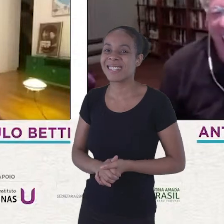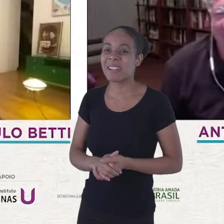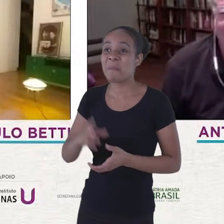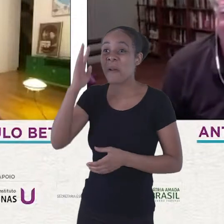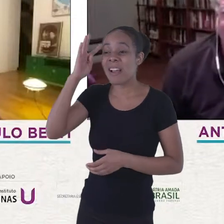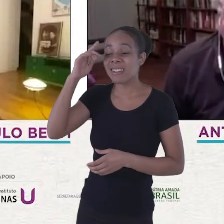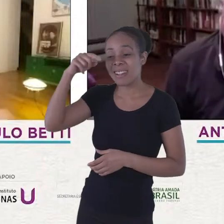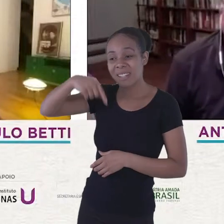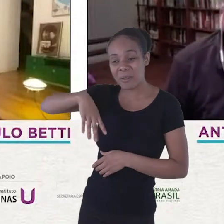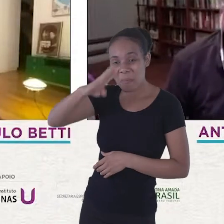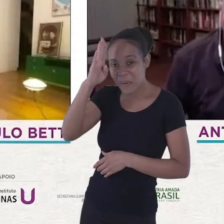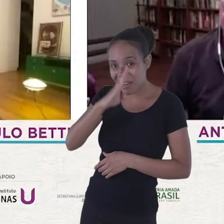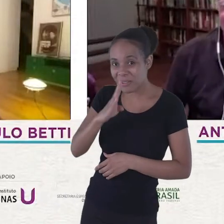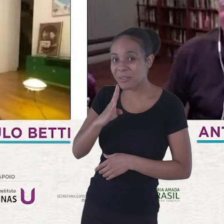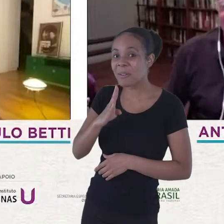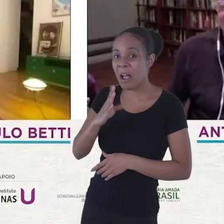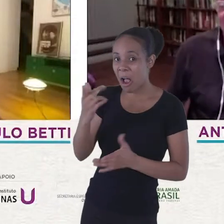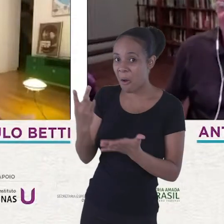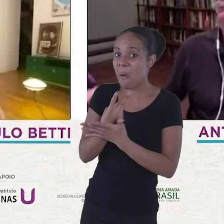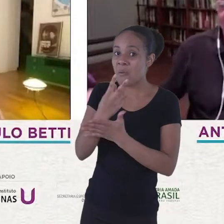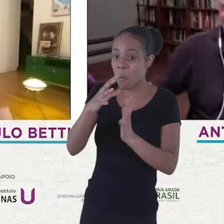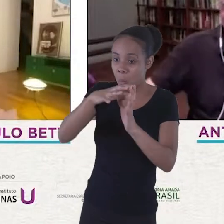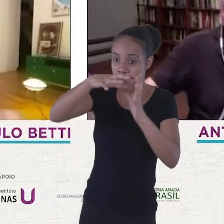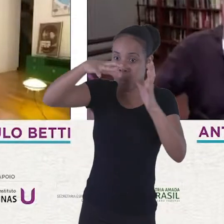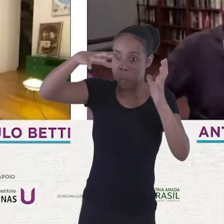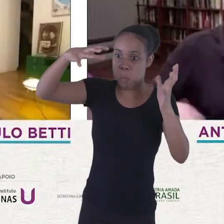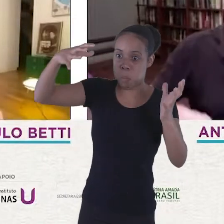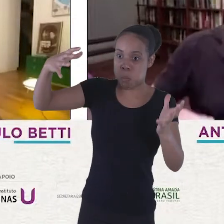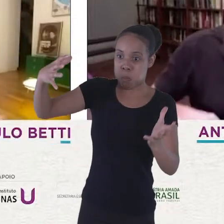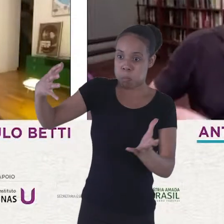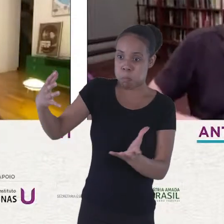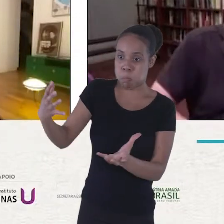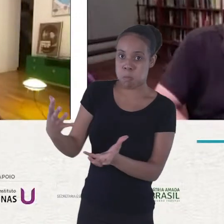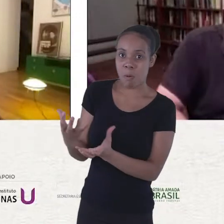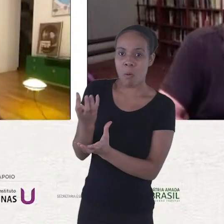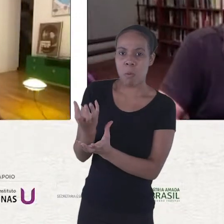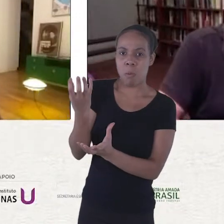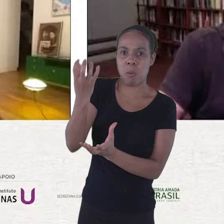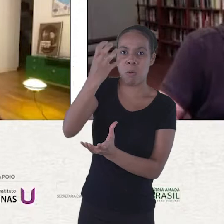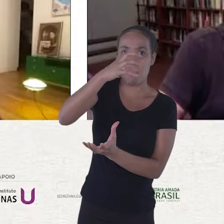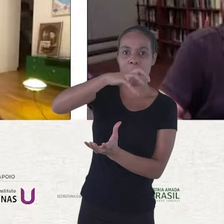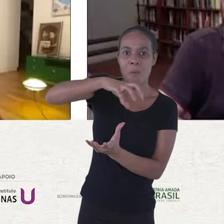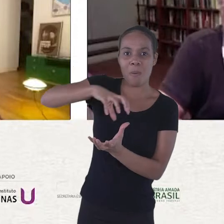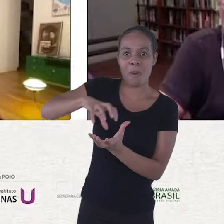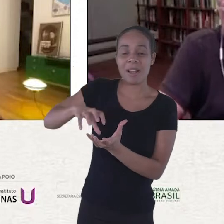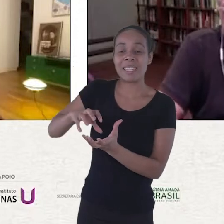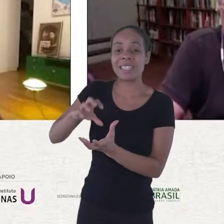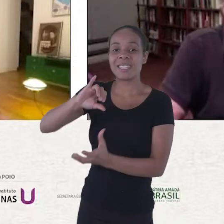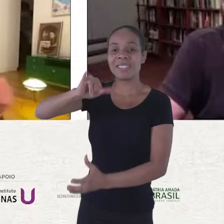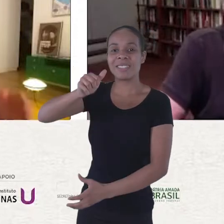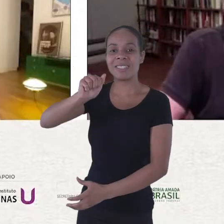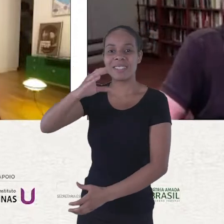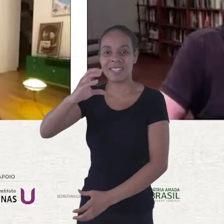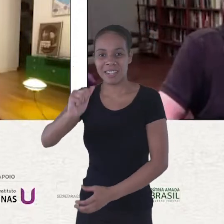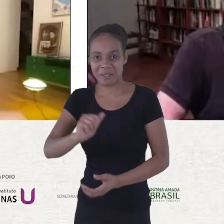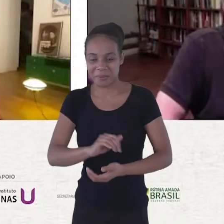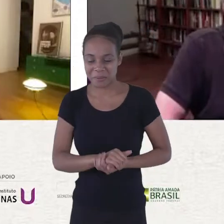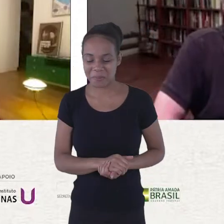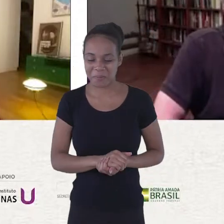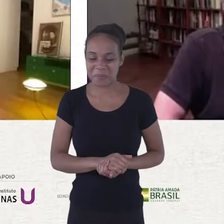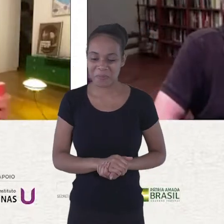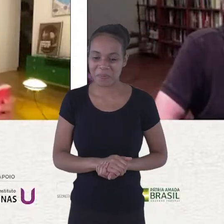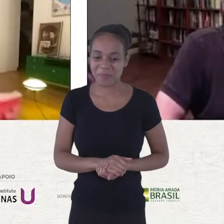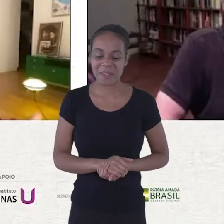Mas aí, cara, é muito bom, viu, Stepan? Muito bom mesmo. Eu fiquei... Muito bom, é sensacional. A experiência... E o que é